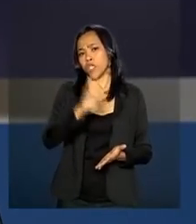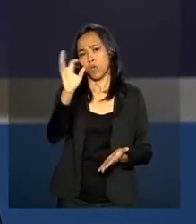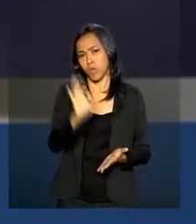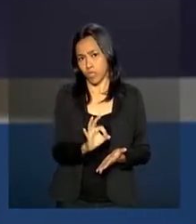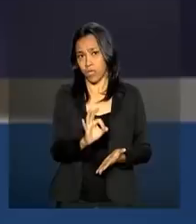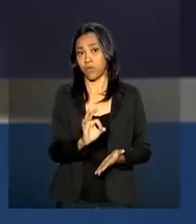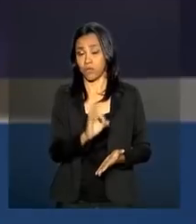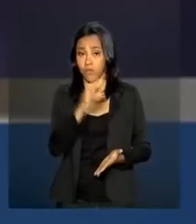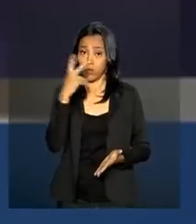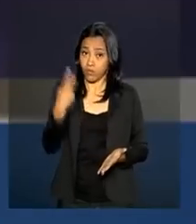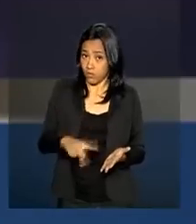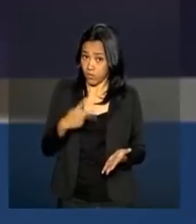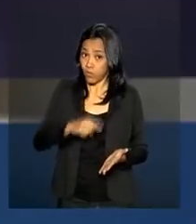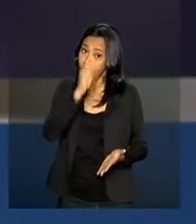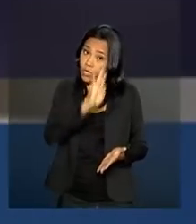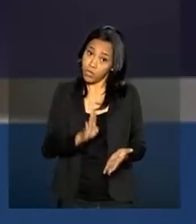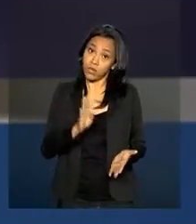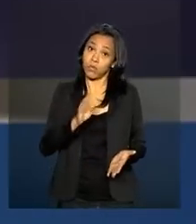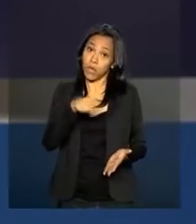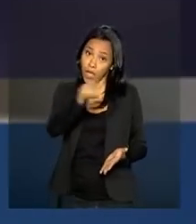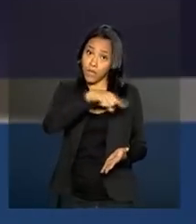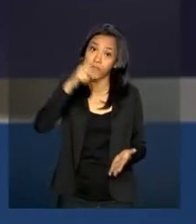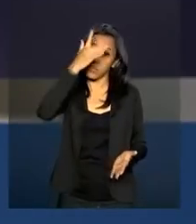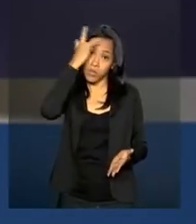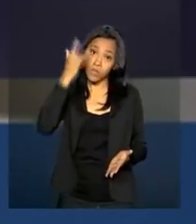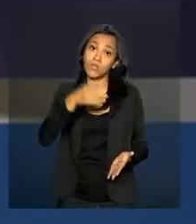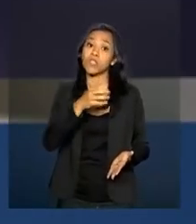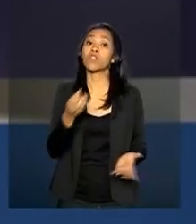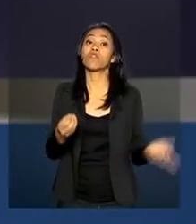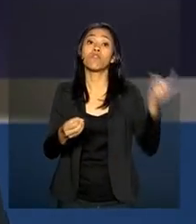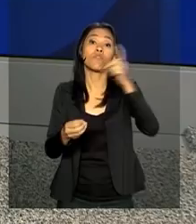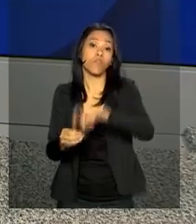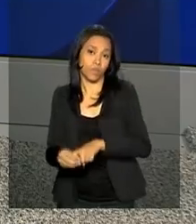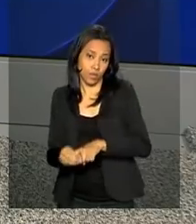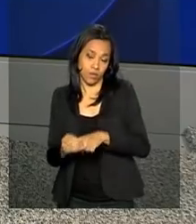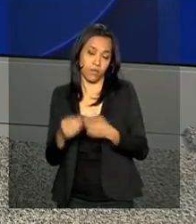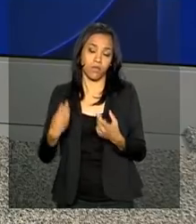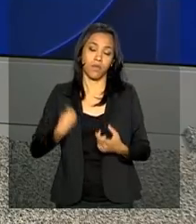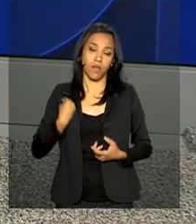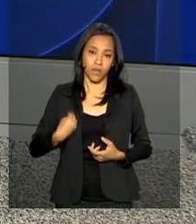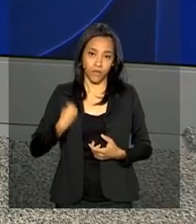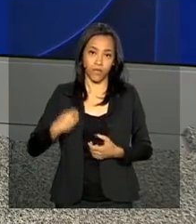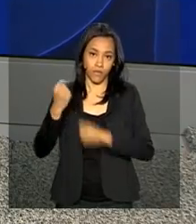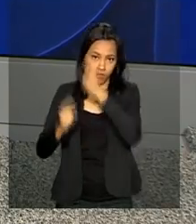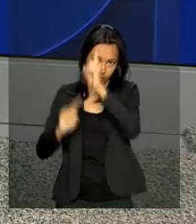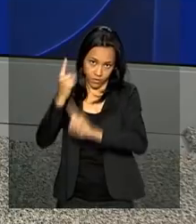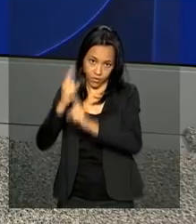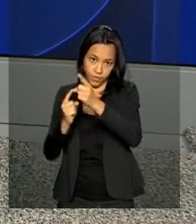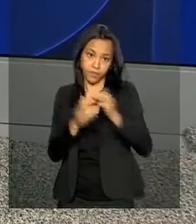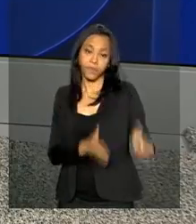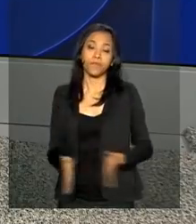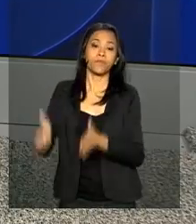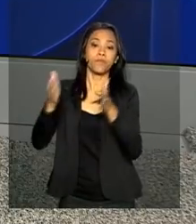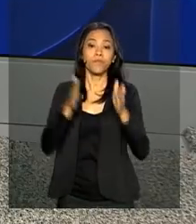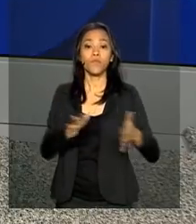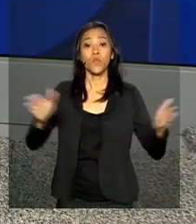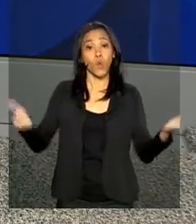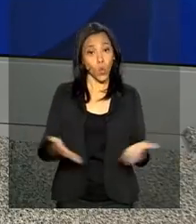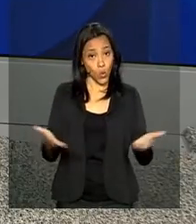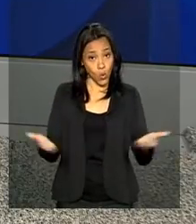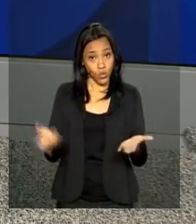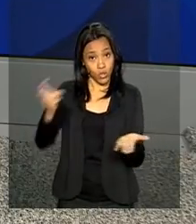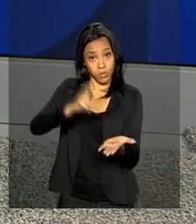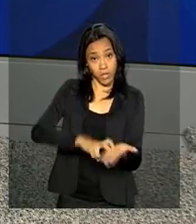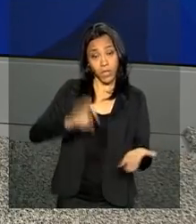federal brasileira destes trabalhadores que voltaram a viver no Chile hoje pela manhã em Brasília o presidente eleito